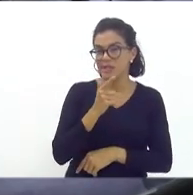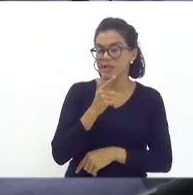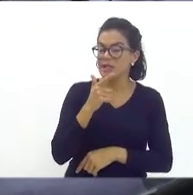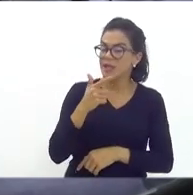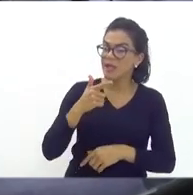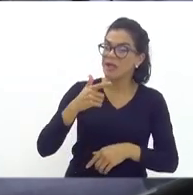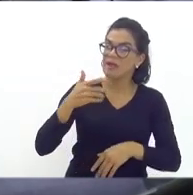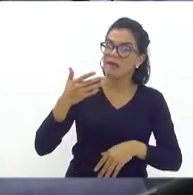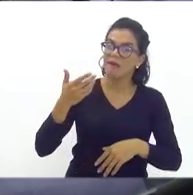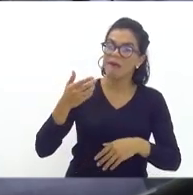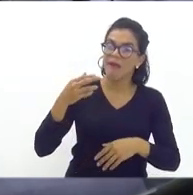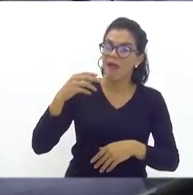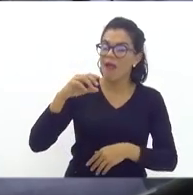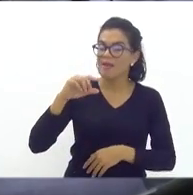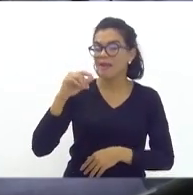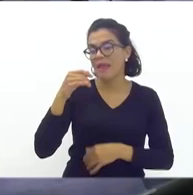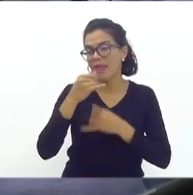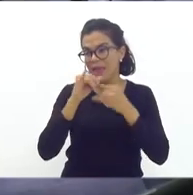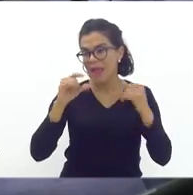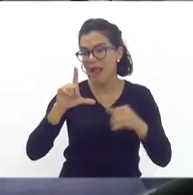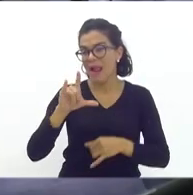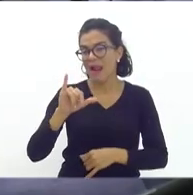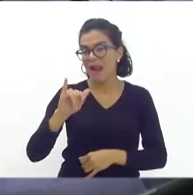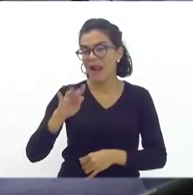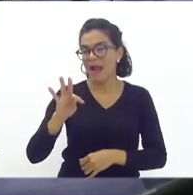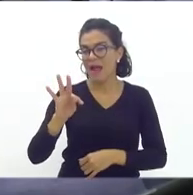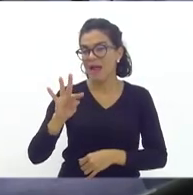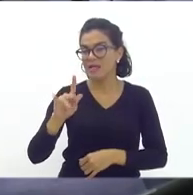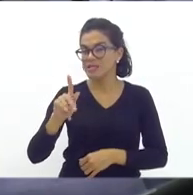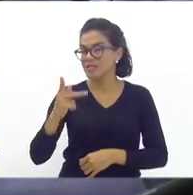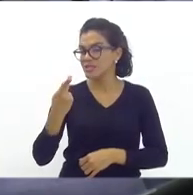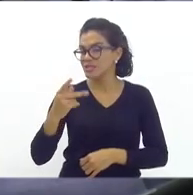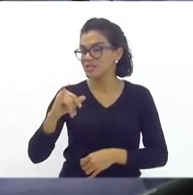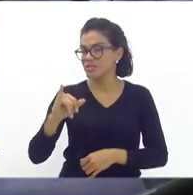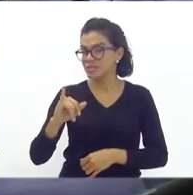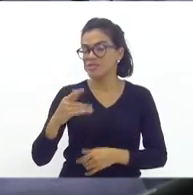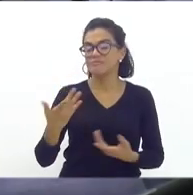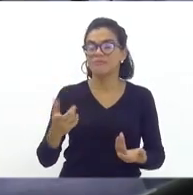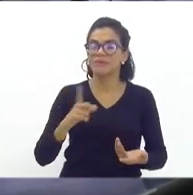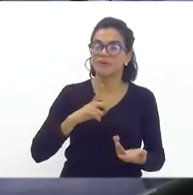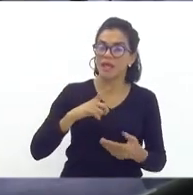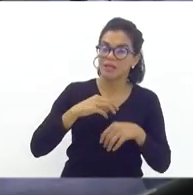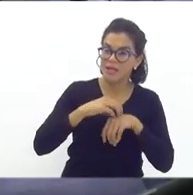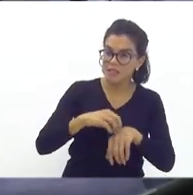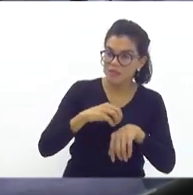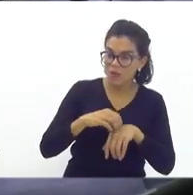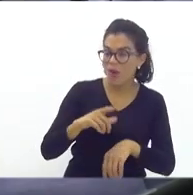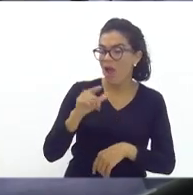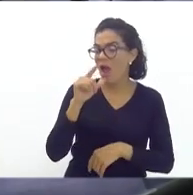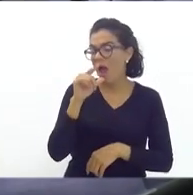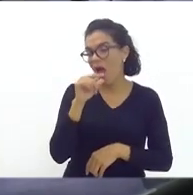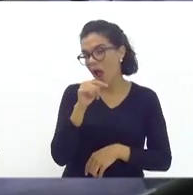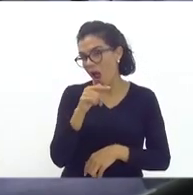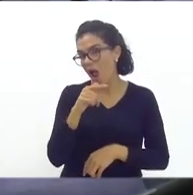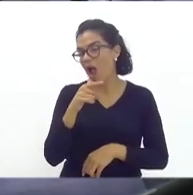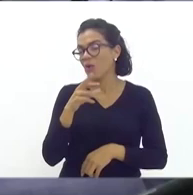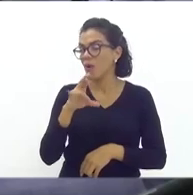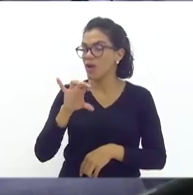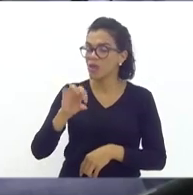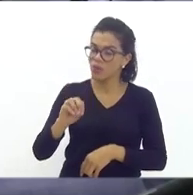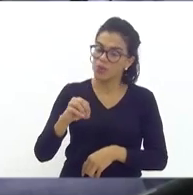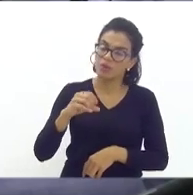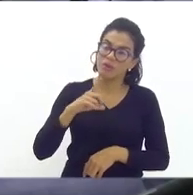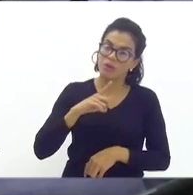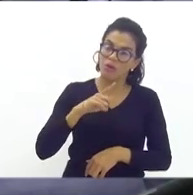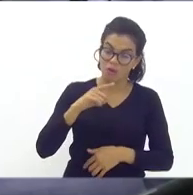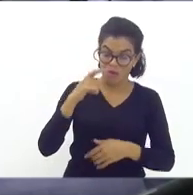porque tem ainda a light tem ainda anel tem ainda o pessoal do transporte tem as água dos rios e aí a